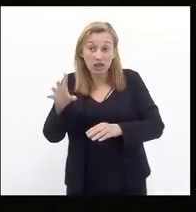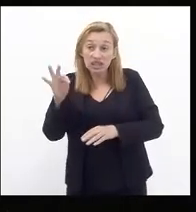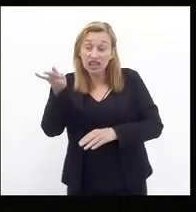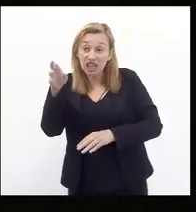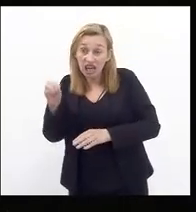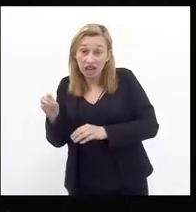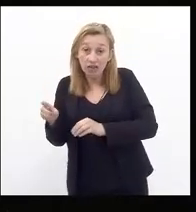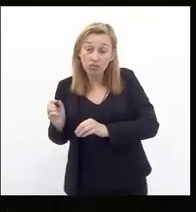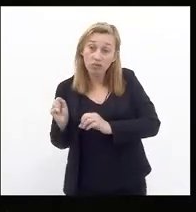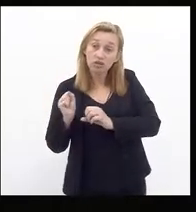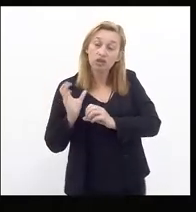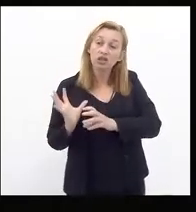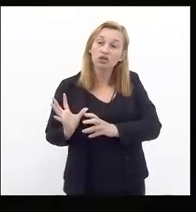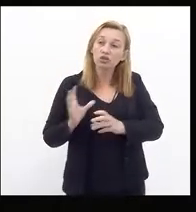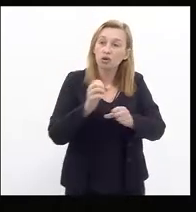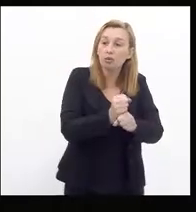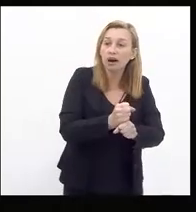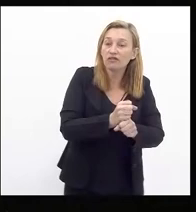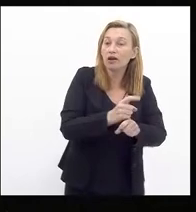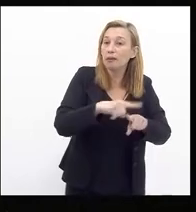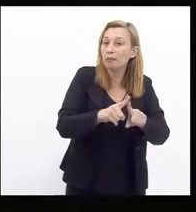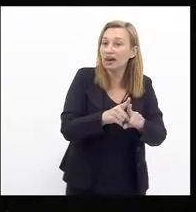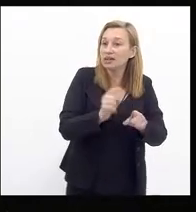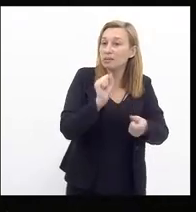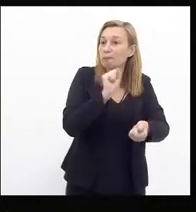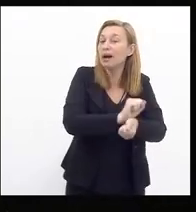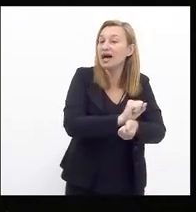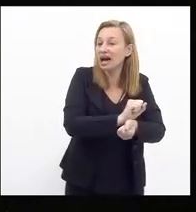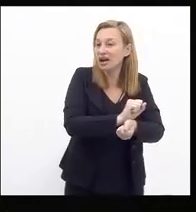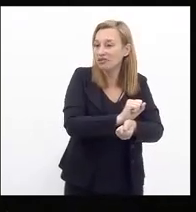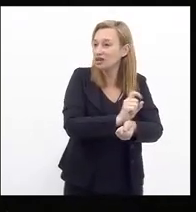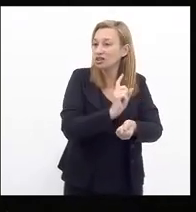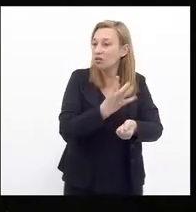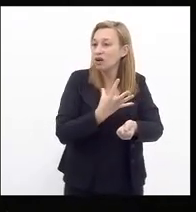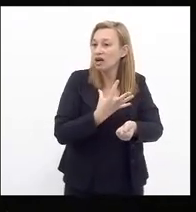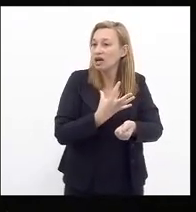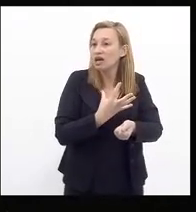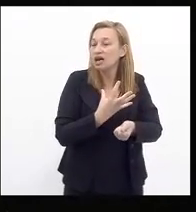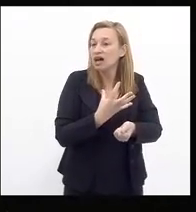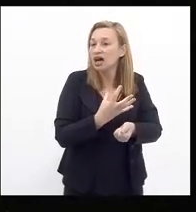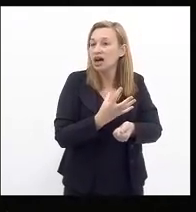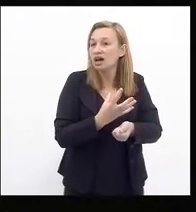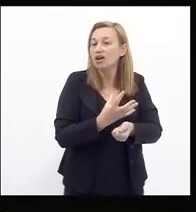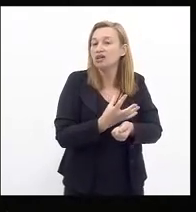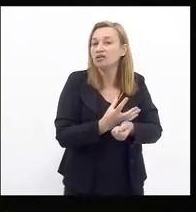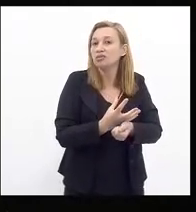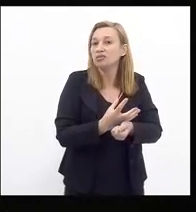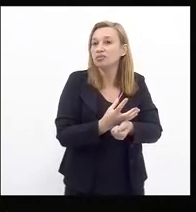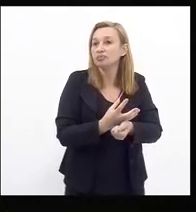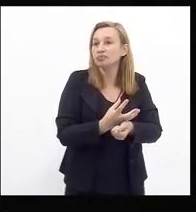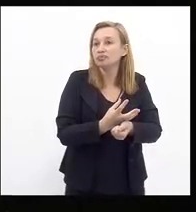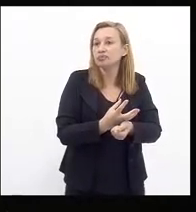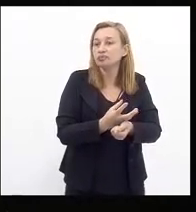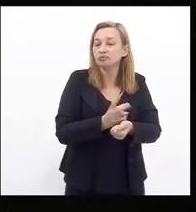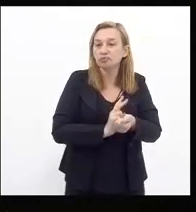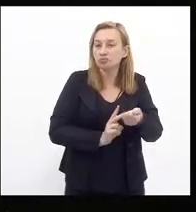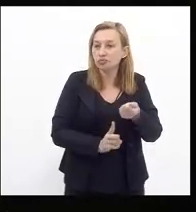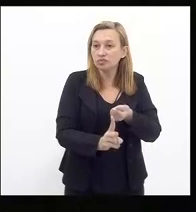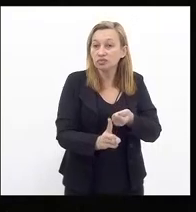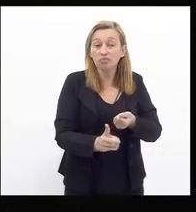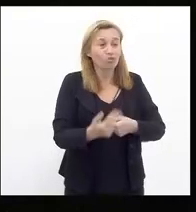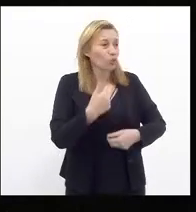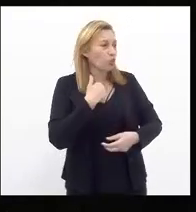triênio mas não teria a progressão do seu trielli e a gente não pode aceitar meus companheiros servidores